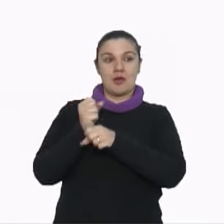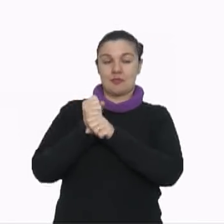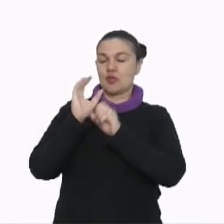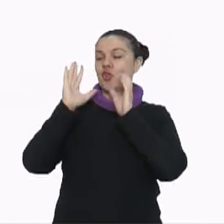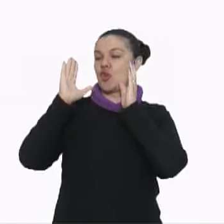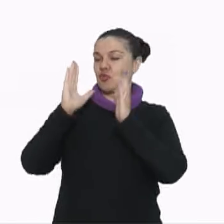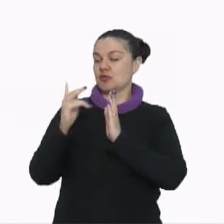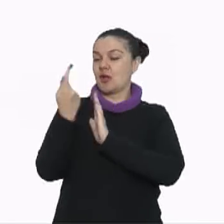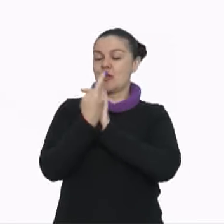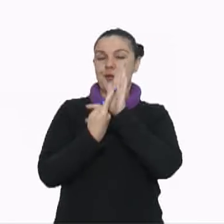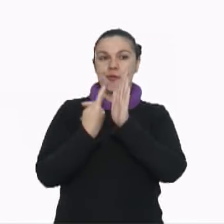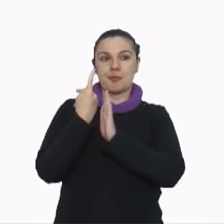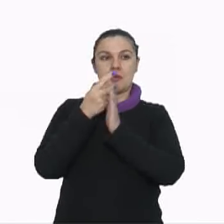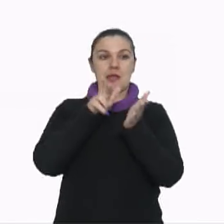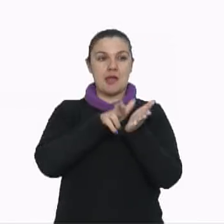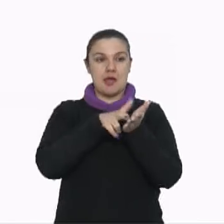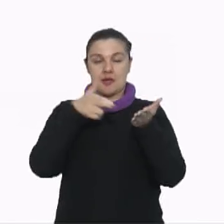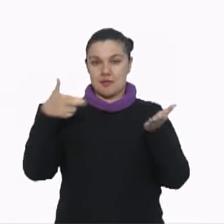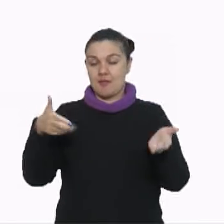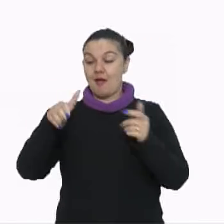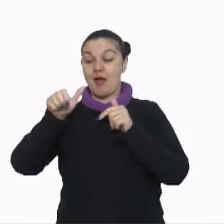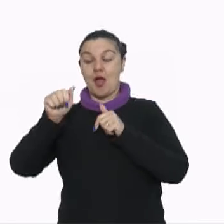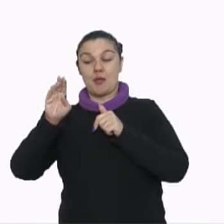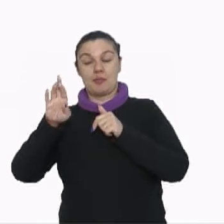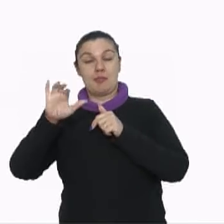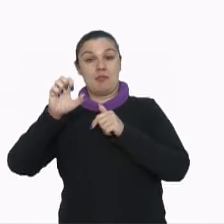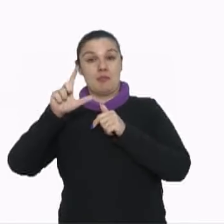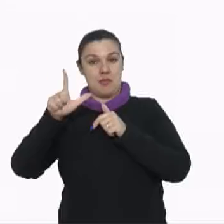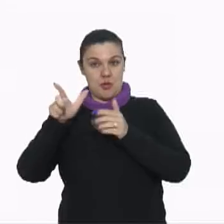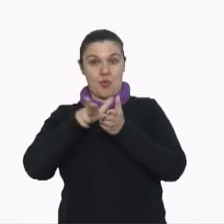eu já ilustrei para revistas do Grupo Abril,